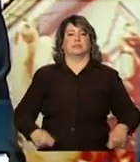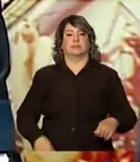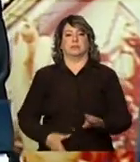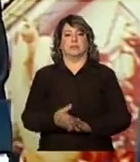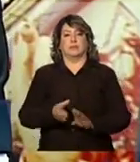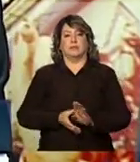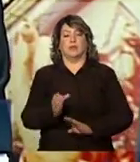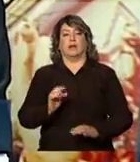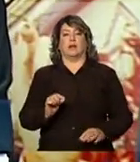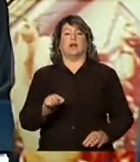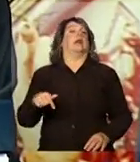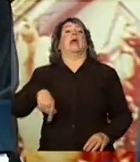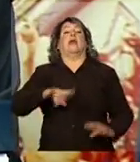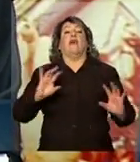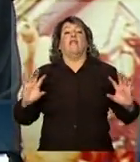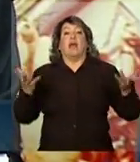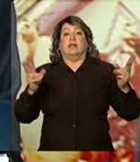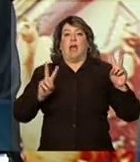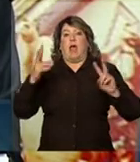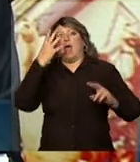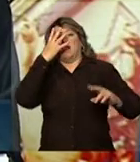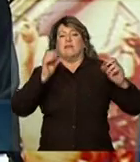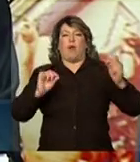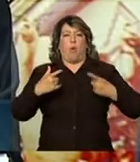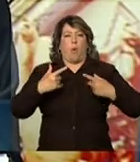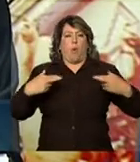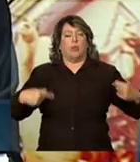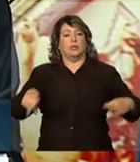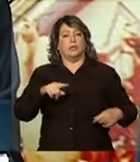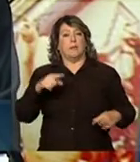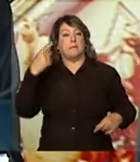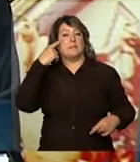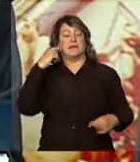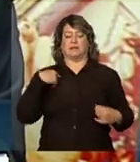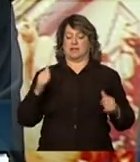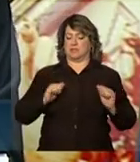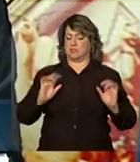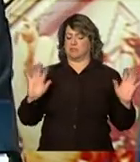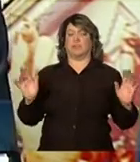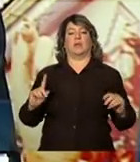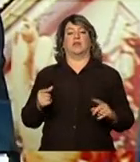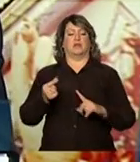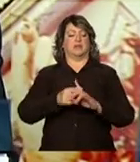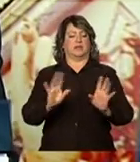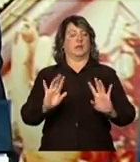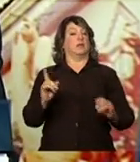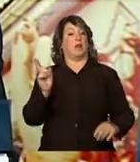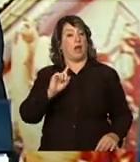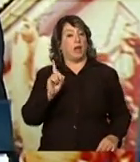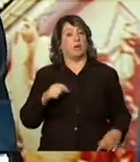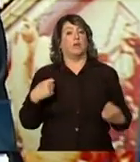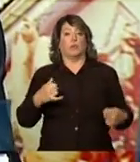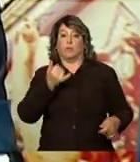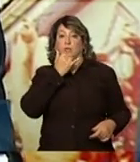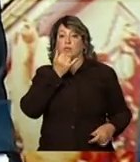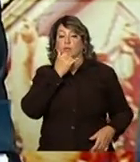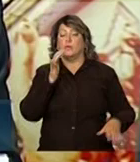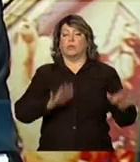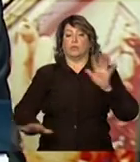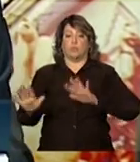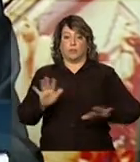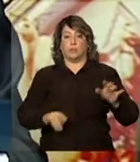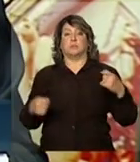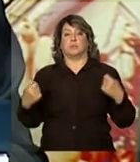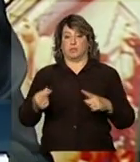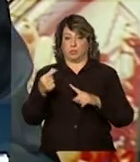eventos, digamos assim, chamar a atenção para que ninguém tá protegido, né, se não tiver com a camisinha. Então, é essa combinação que a